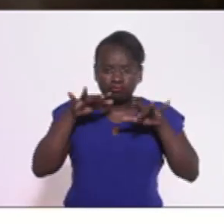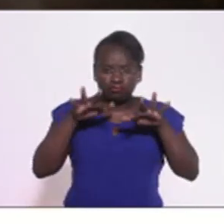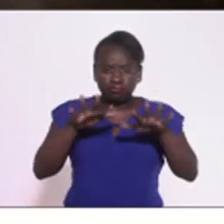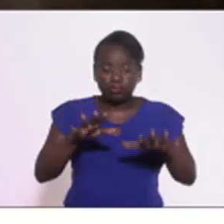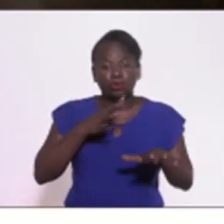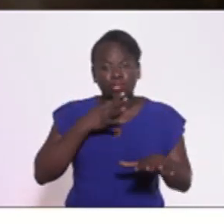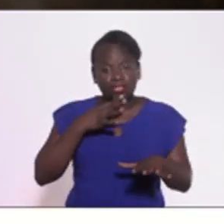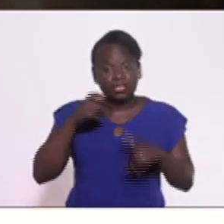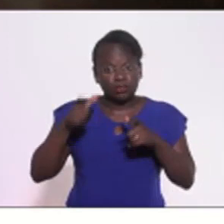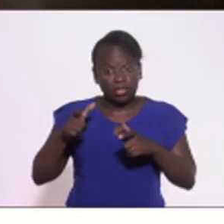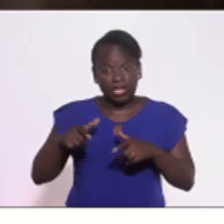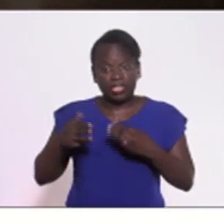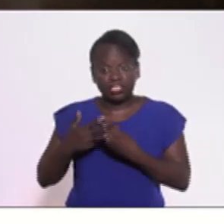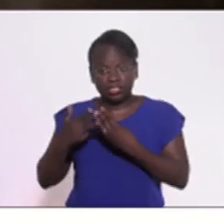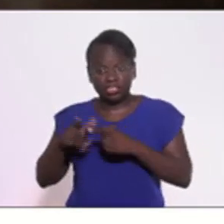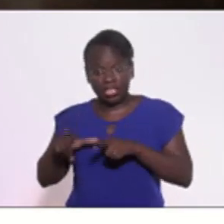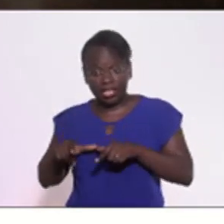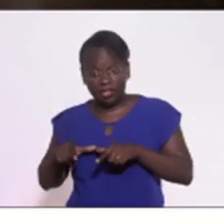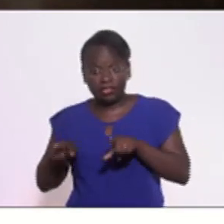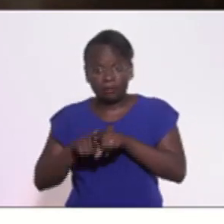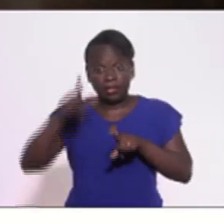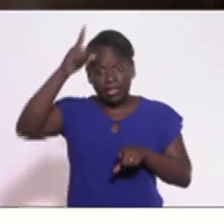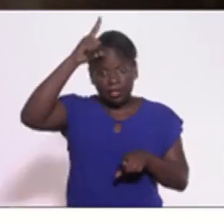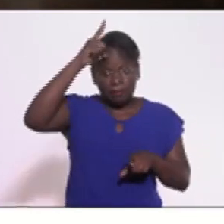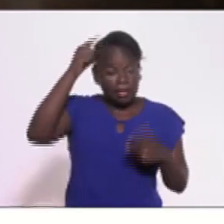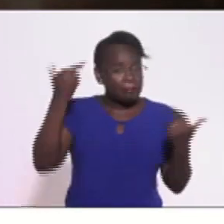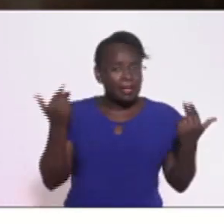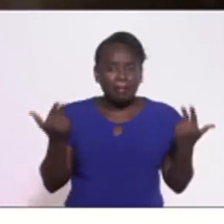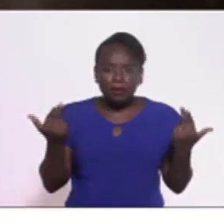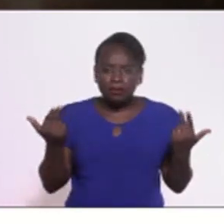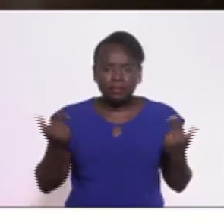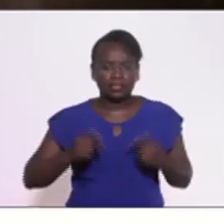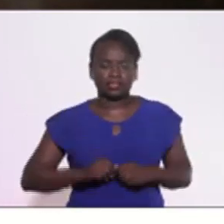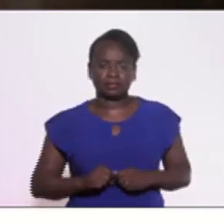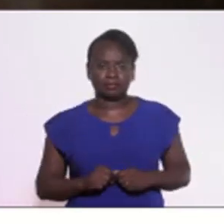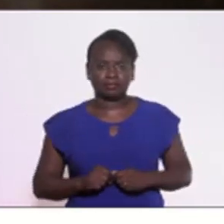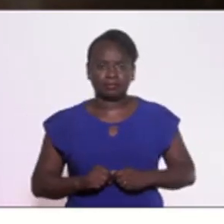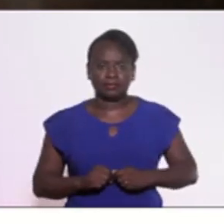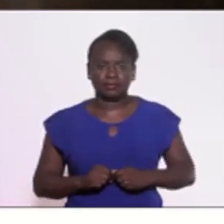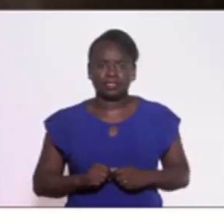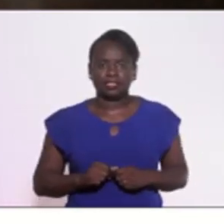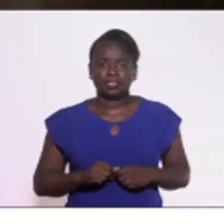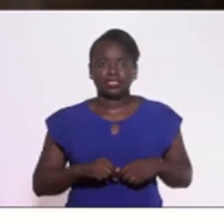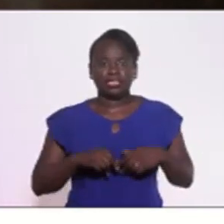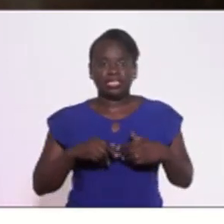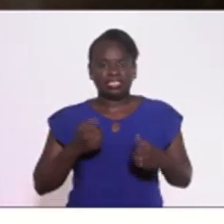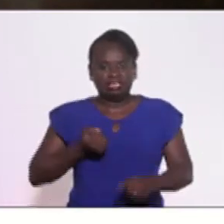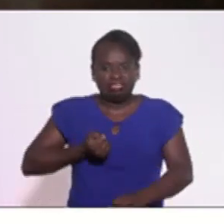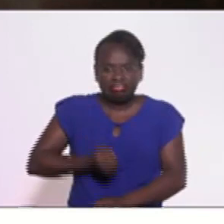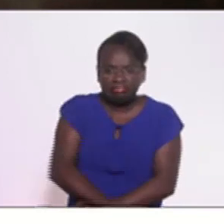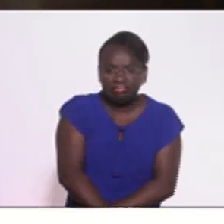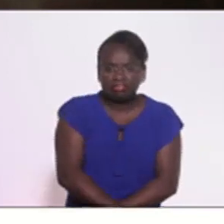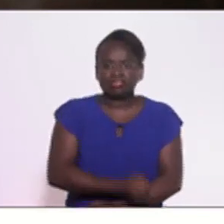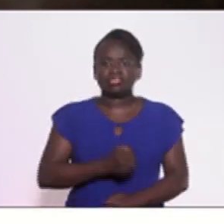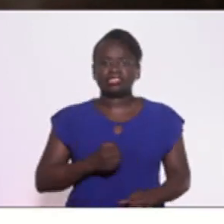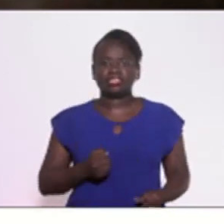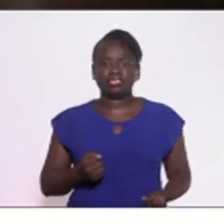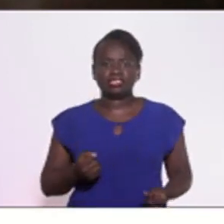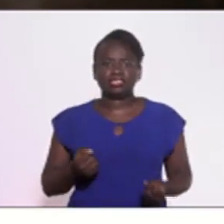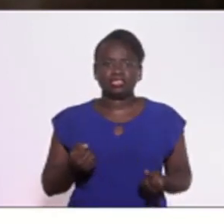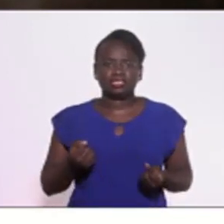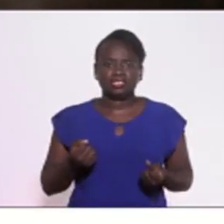conheci na Alemanha, e era a mesma coisa, né? Escravizados,